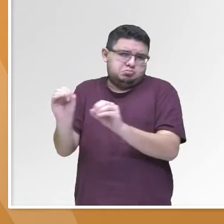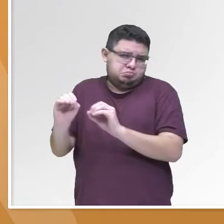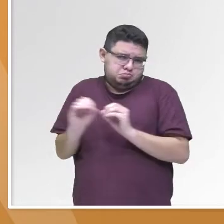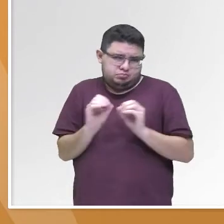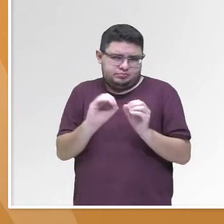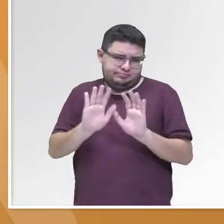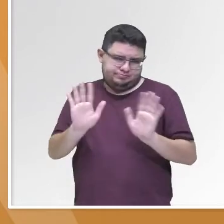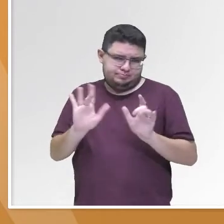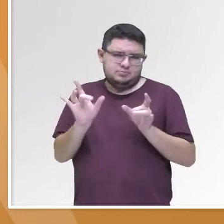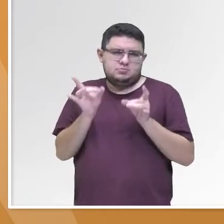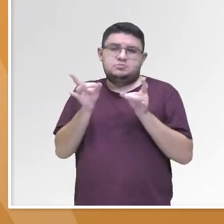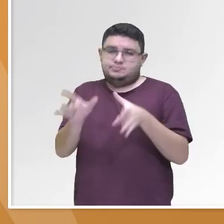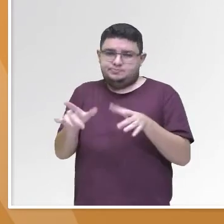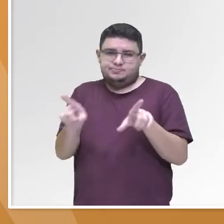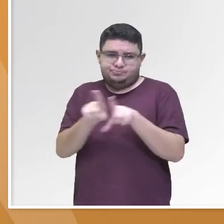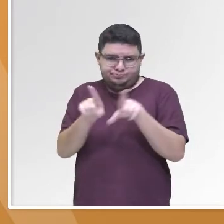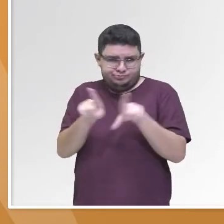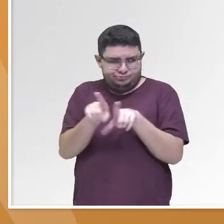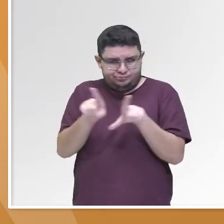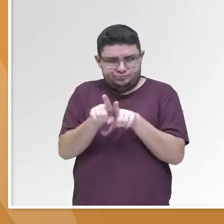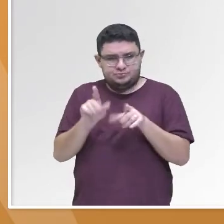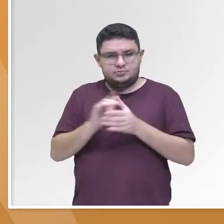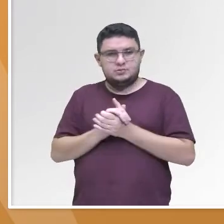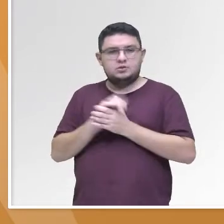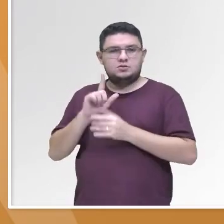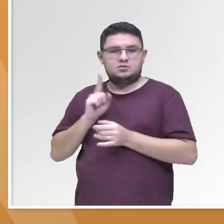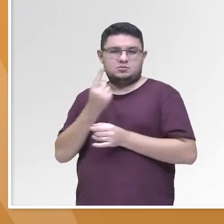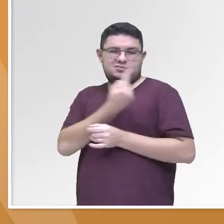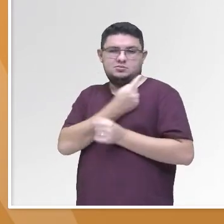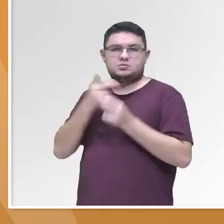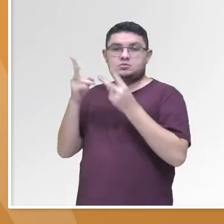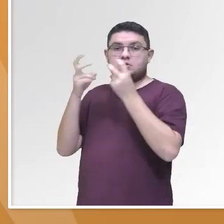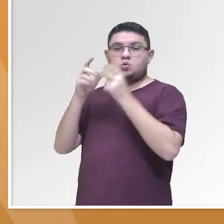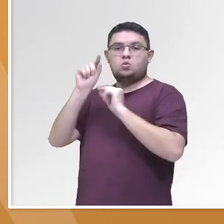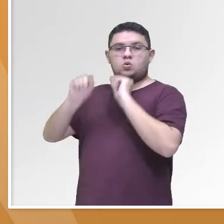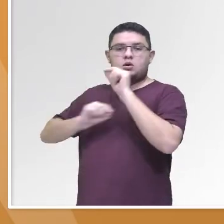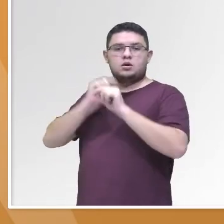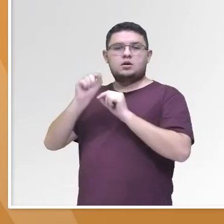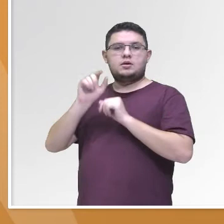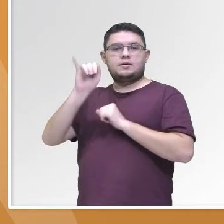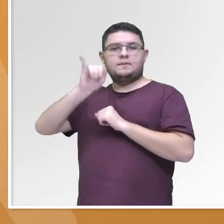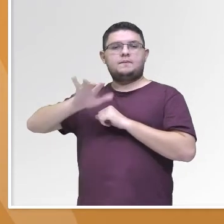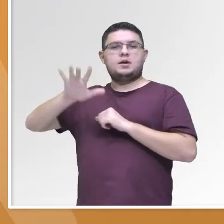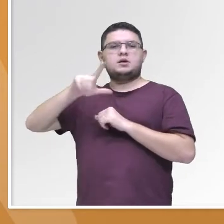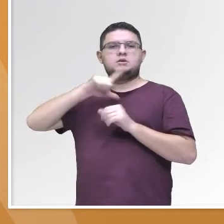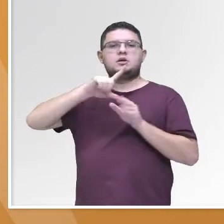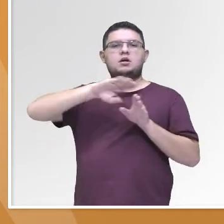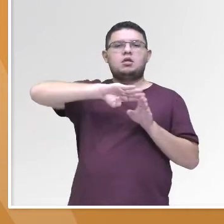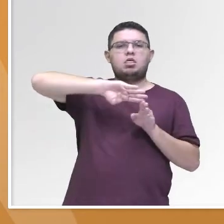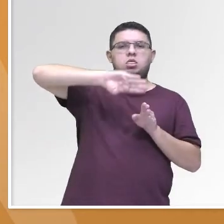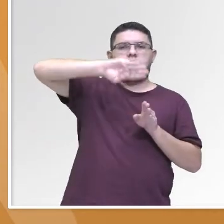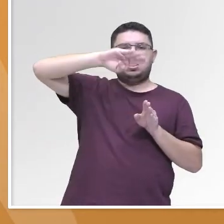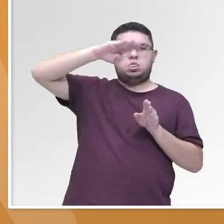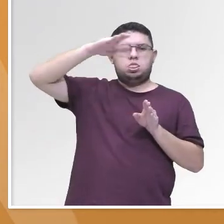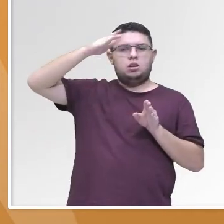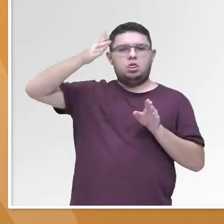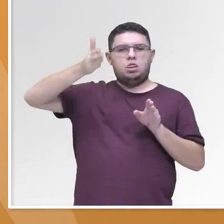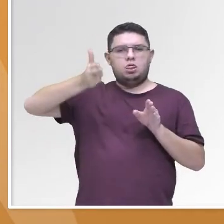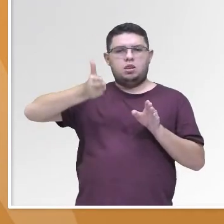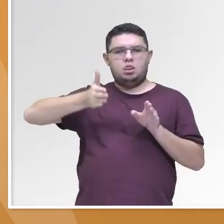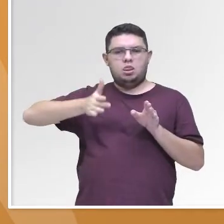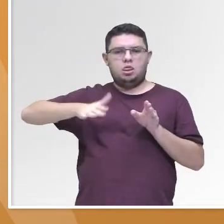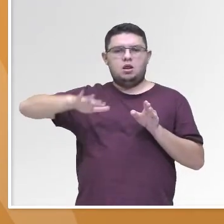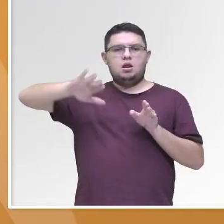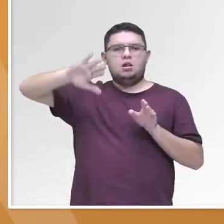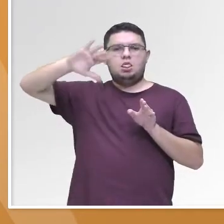E o que acontece? A gente observa aqui na imagem, olha, aqui está o lixo, né? Ou o resíduo, os urubus